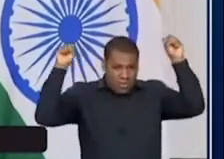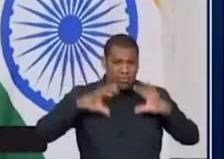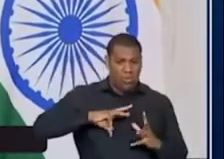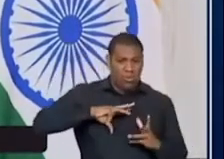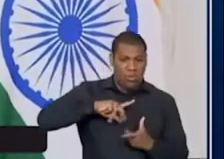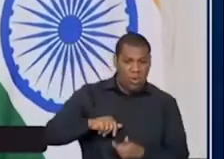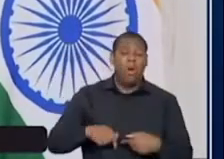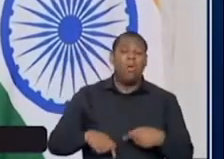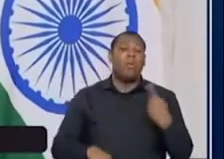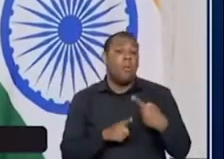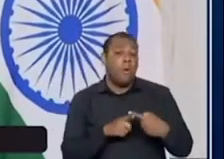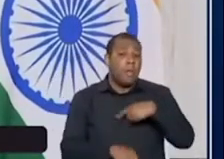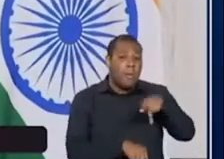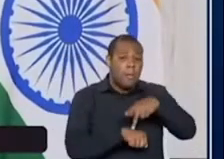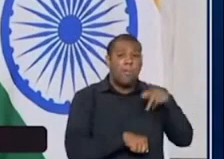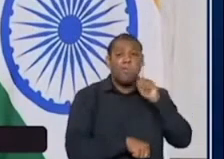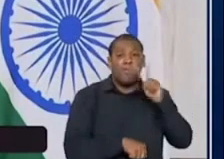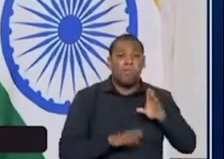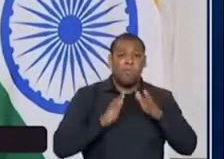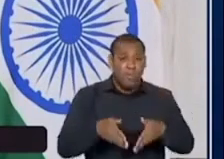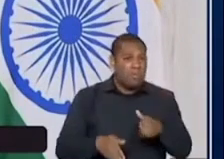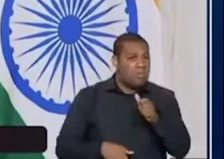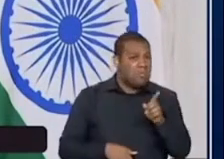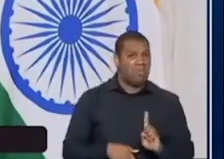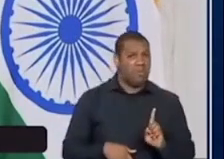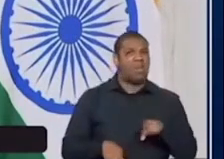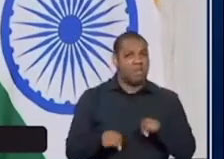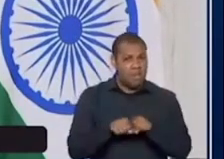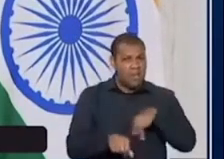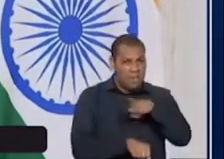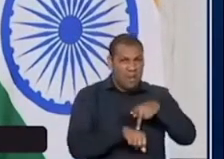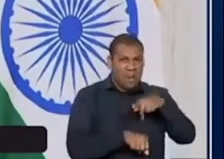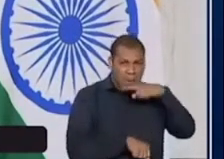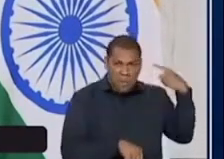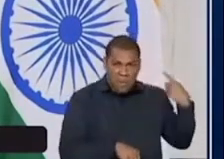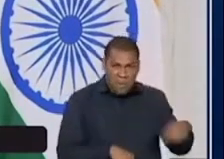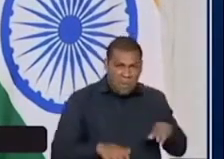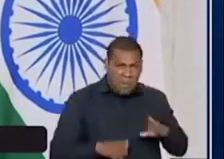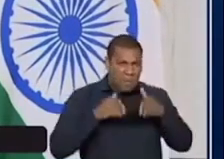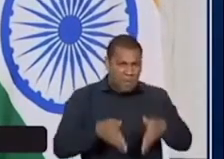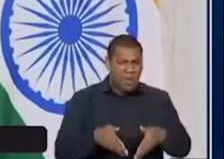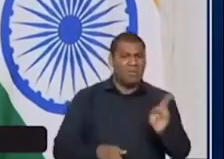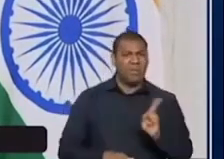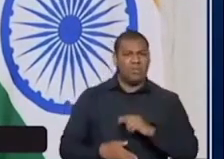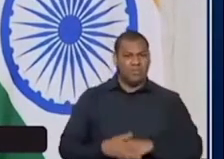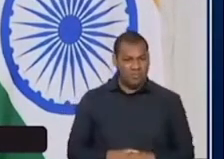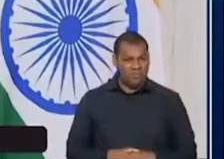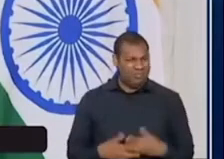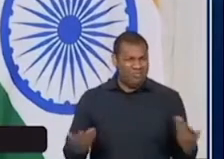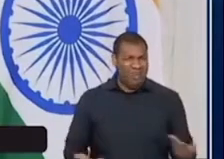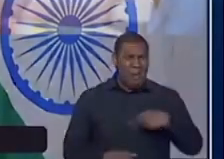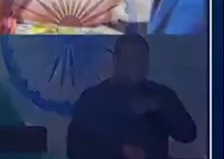como eu disse, já está analisando o que aconteceria se o Putin, de fato, fosse ao Brasil. Então, vamos recapitular. Em março desse ano, o